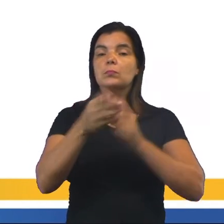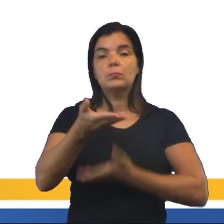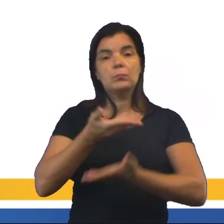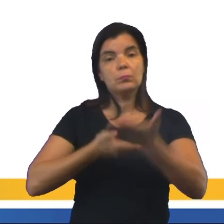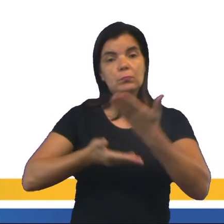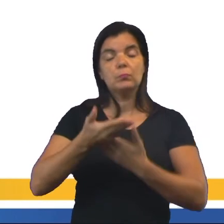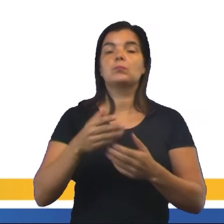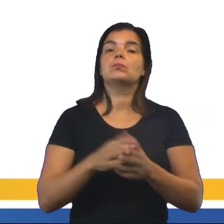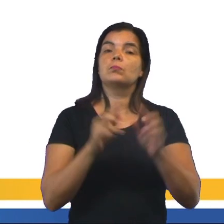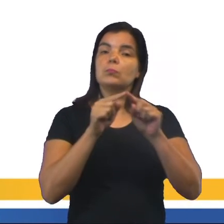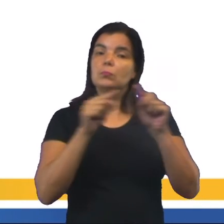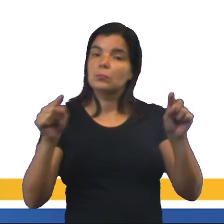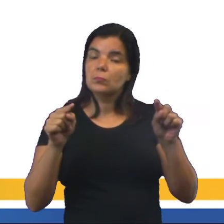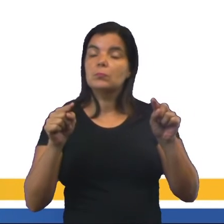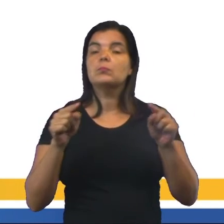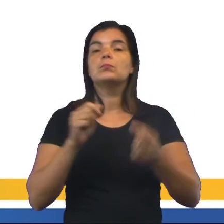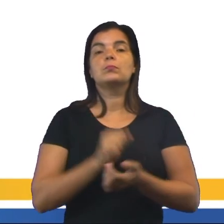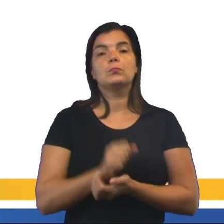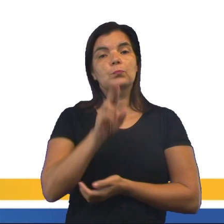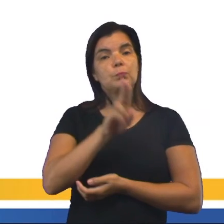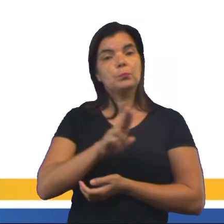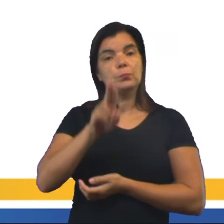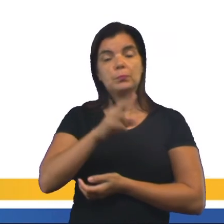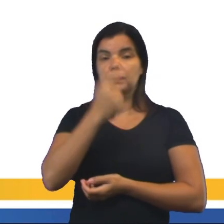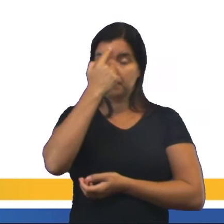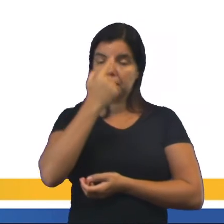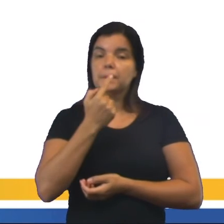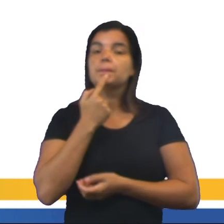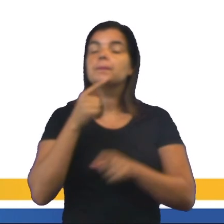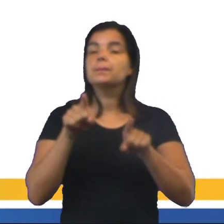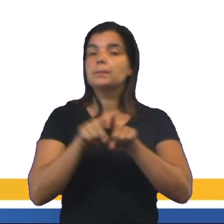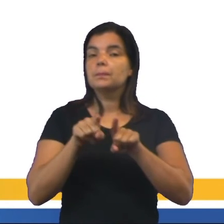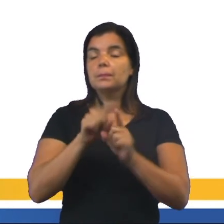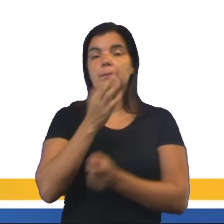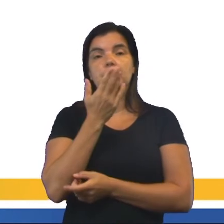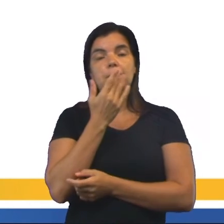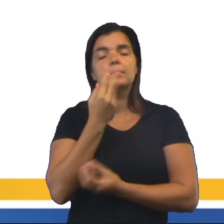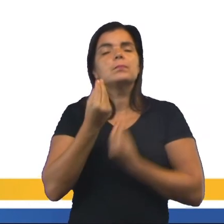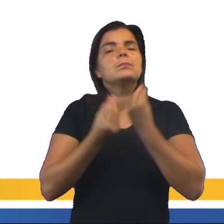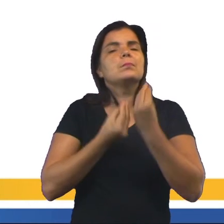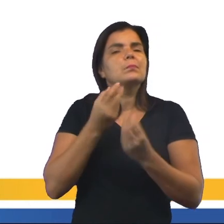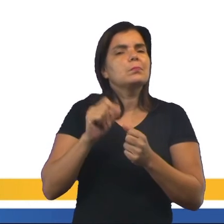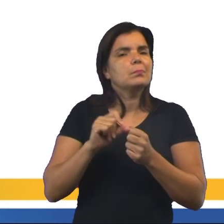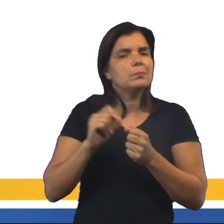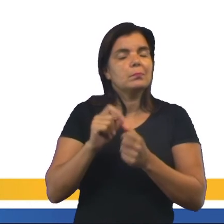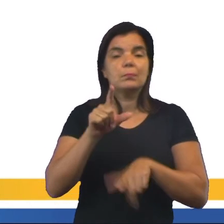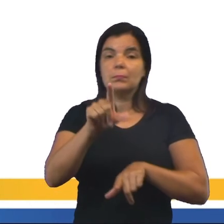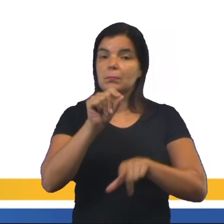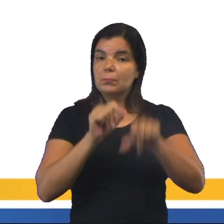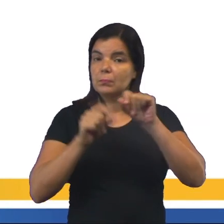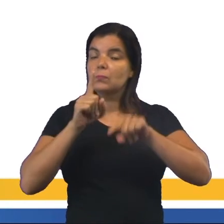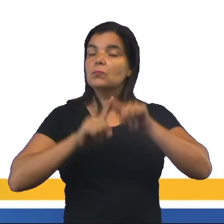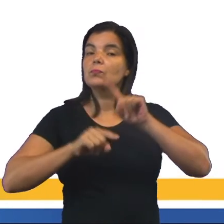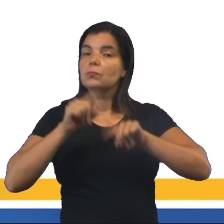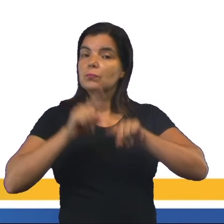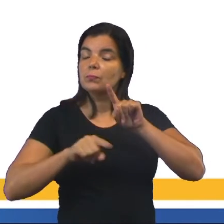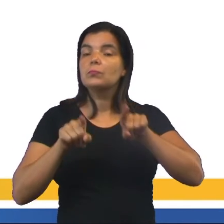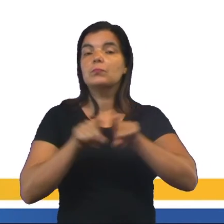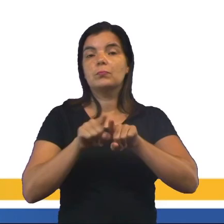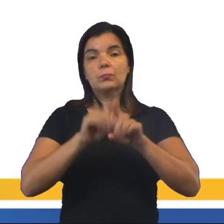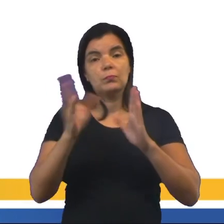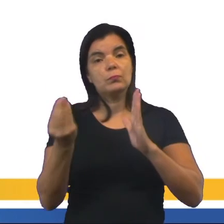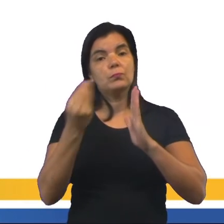relacionados, linhas e setas, uso de imagens e cores. E como fazer? Selecionar materiais,